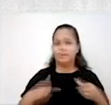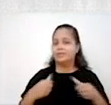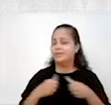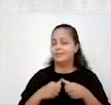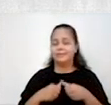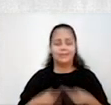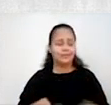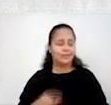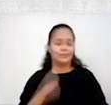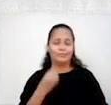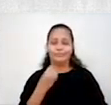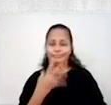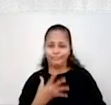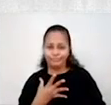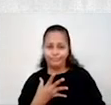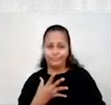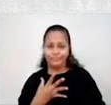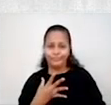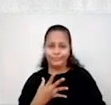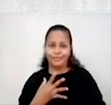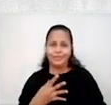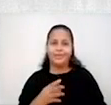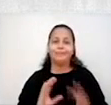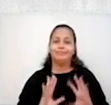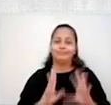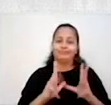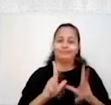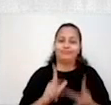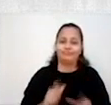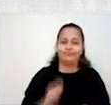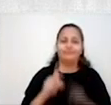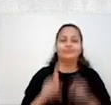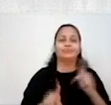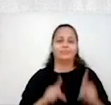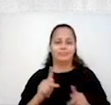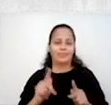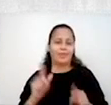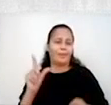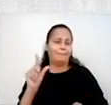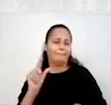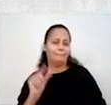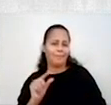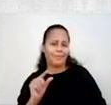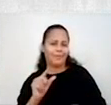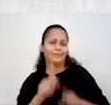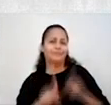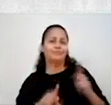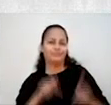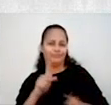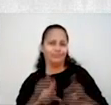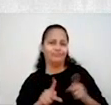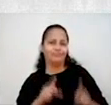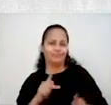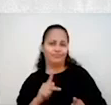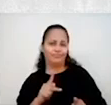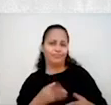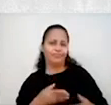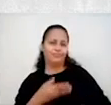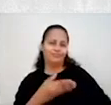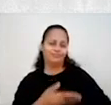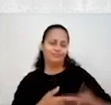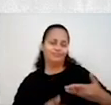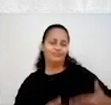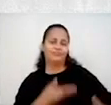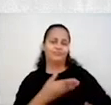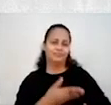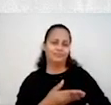elas não estavam beneficiando toda a população. Pelo contrário, era uma pequena parcela da população que era